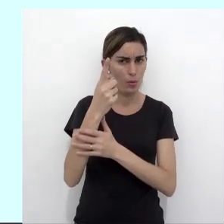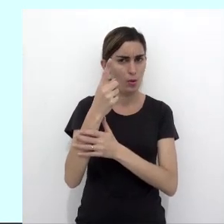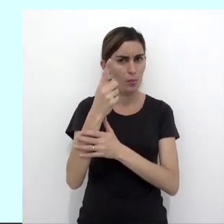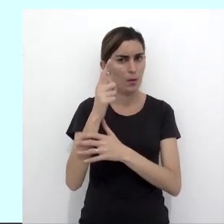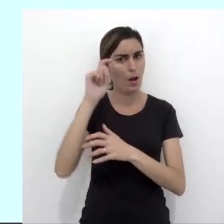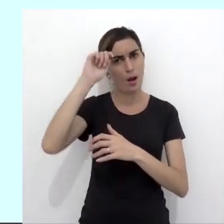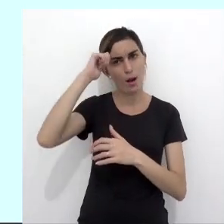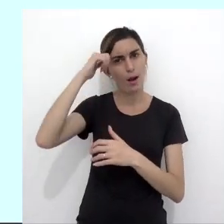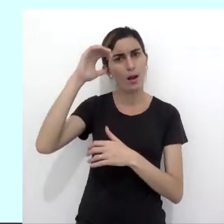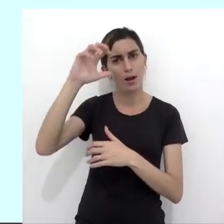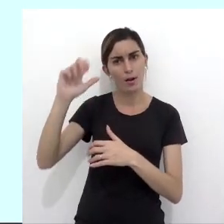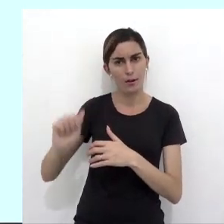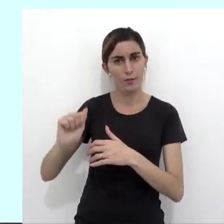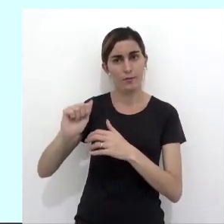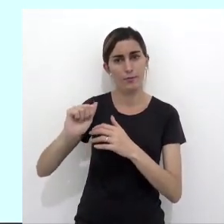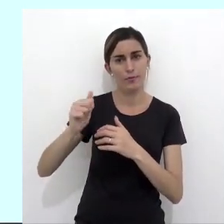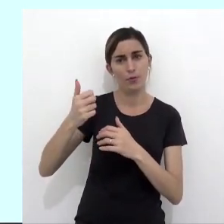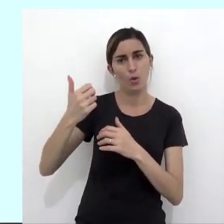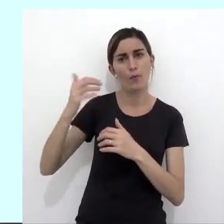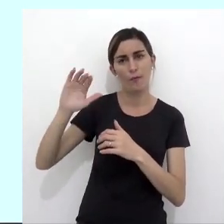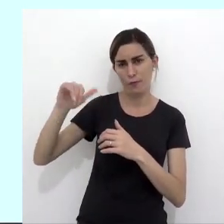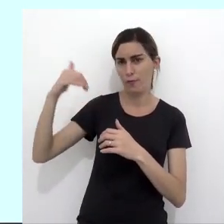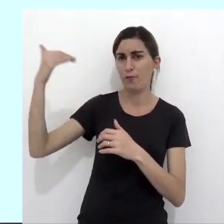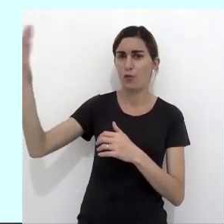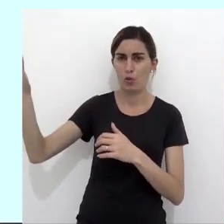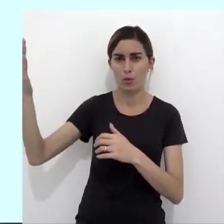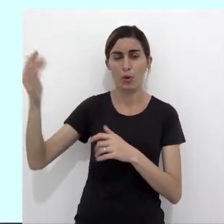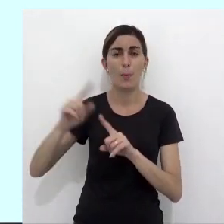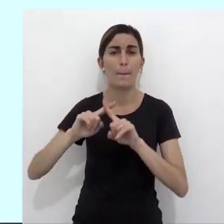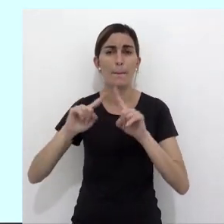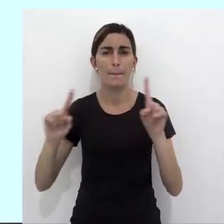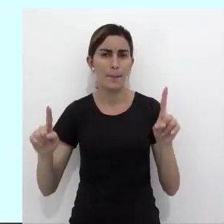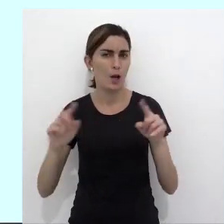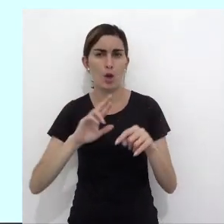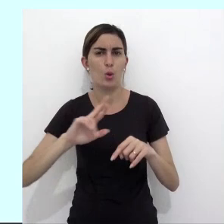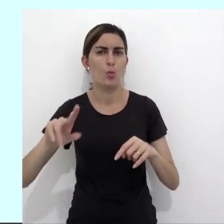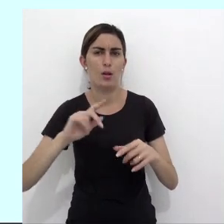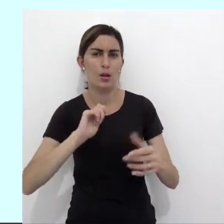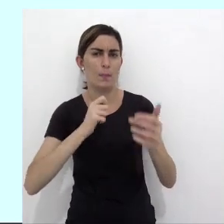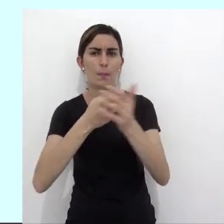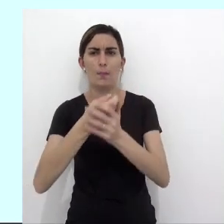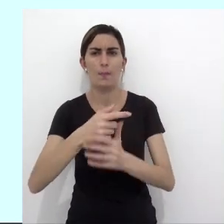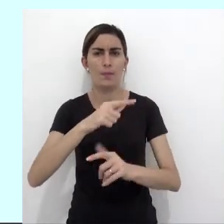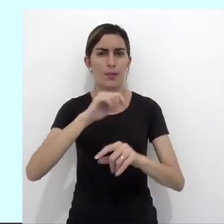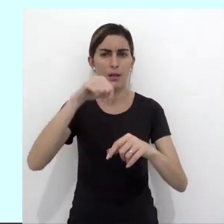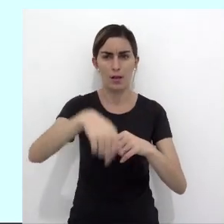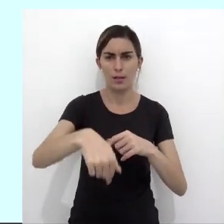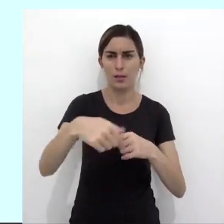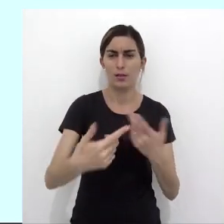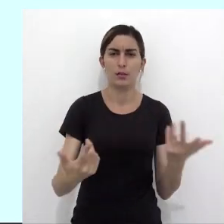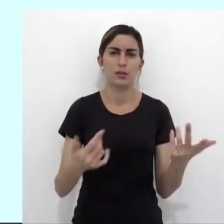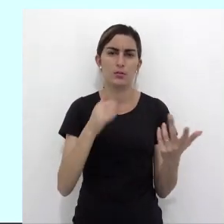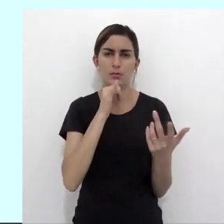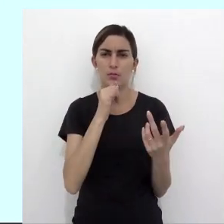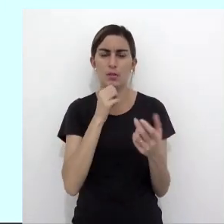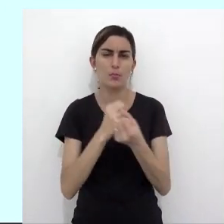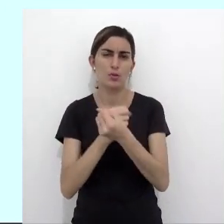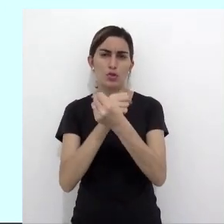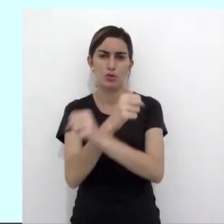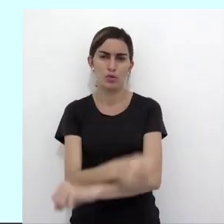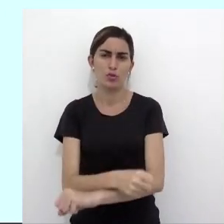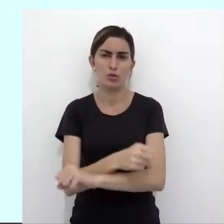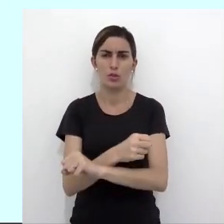africanos com os traficantes. Mas, por outro lado, não era proibido comprar escravos, certo?